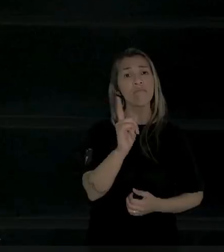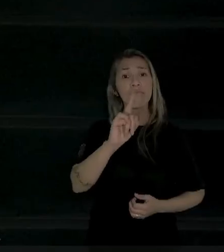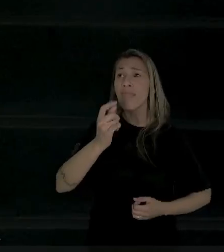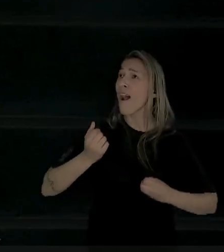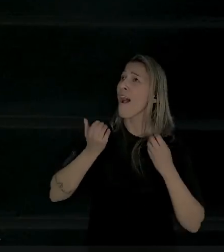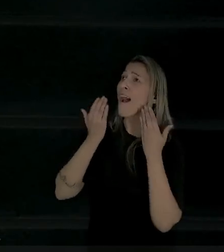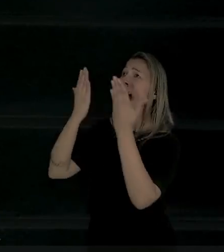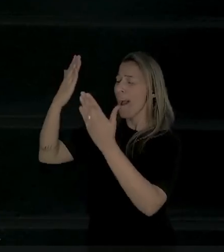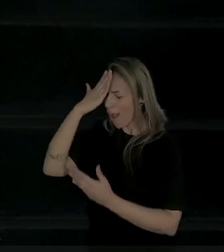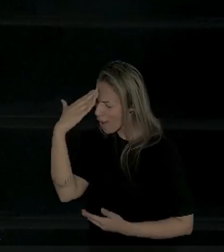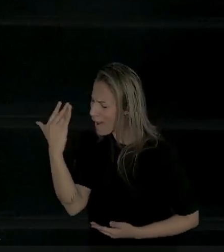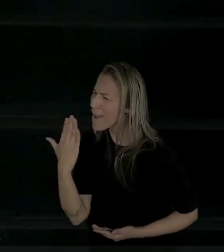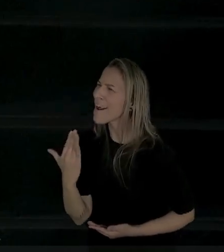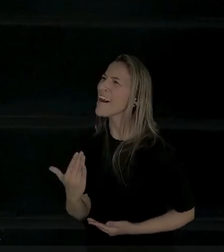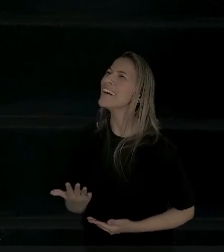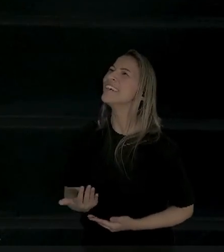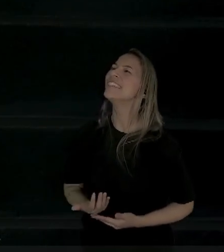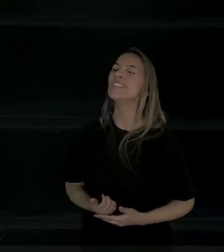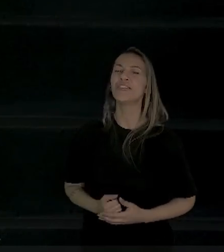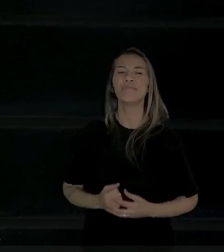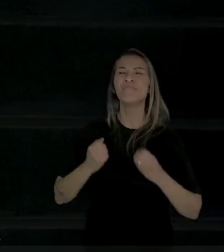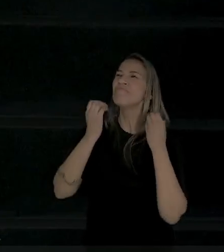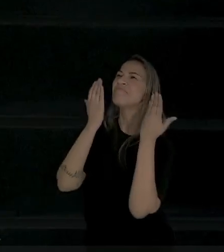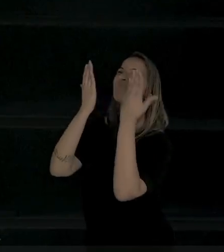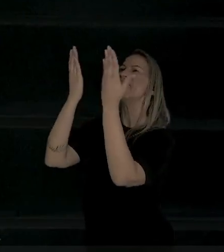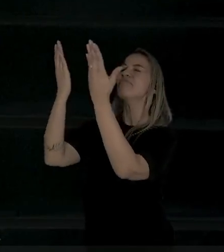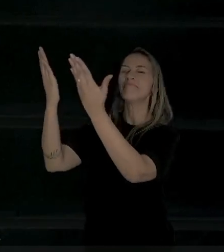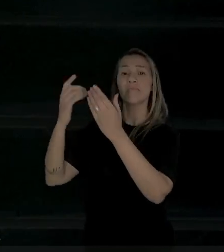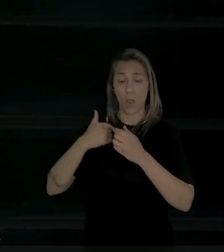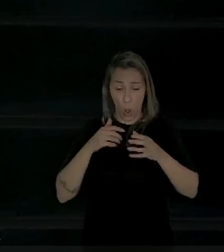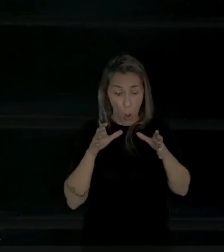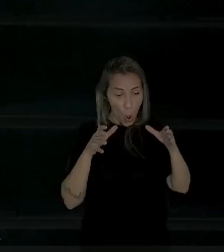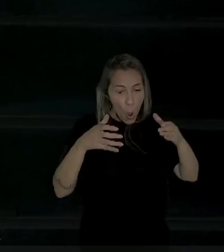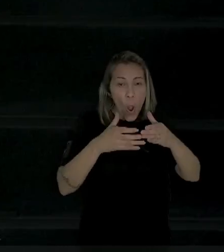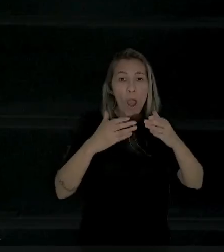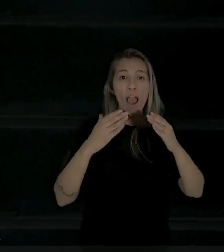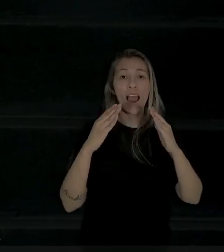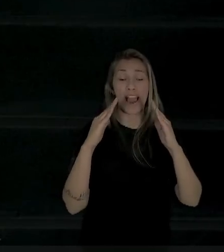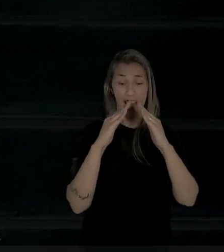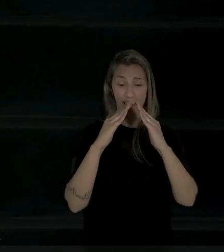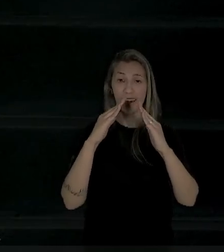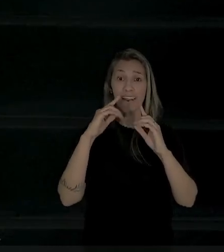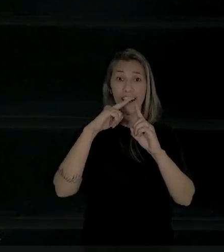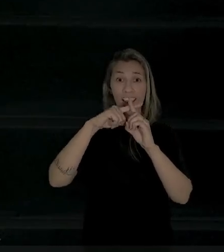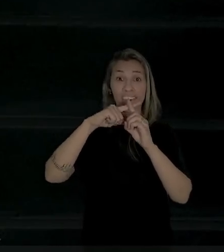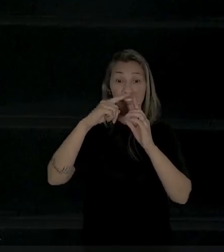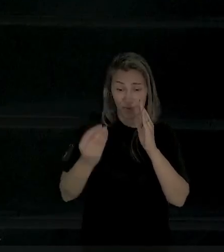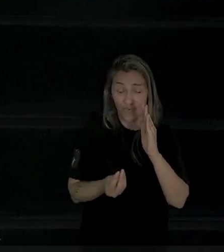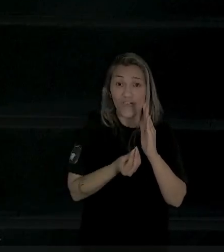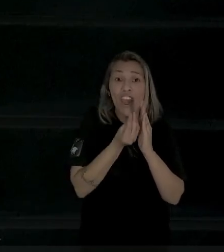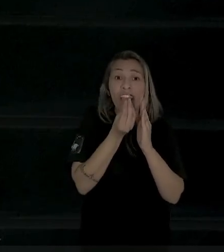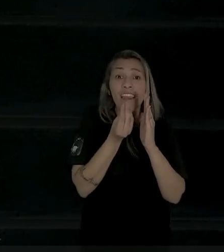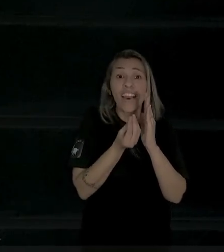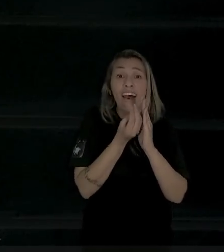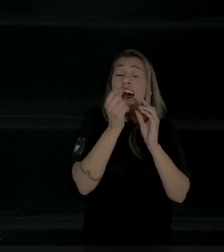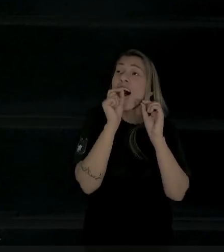pertencer a um grupo, mas você serve para honrá-lo, que você faz parte de uma comunidade cristã não para você ter amizade, mas você faz parte de uma